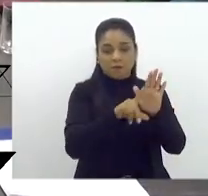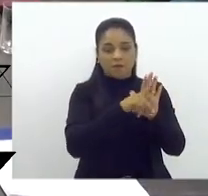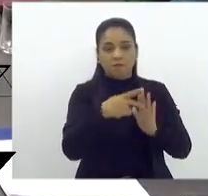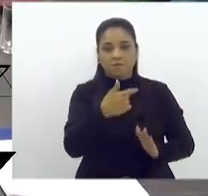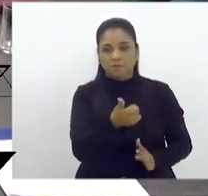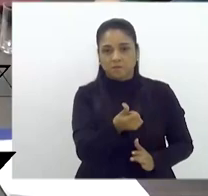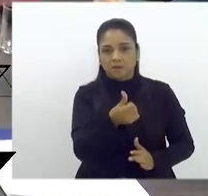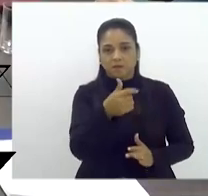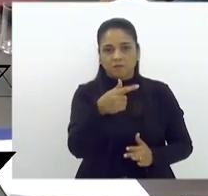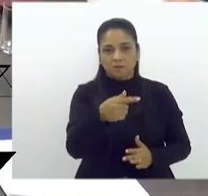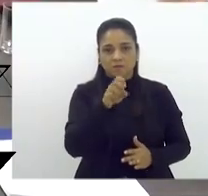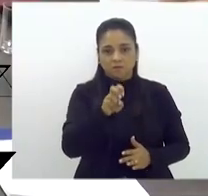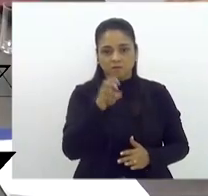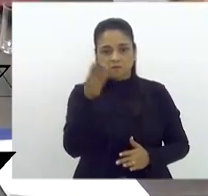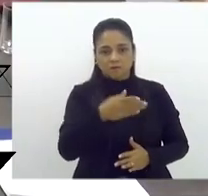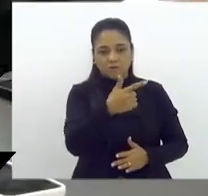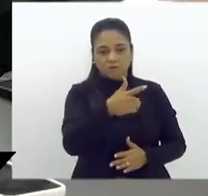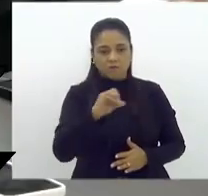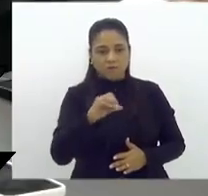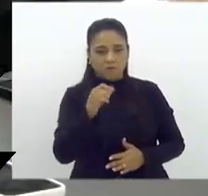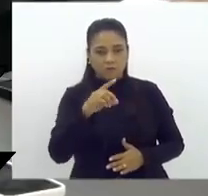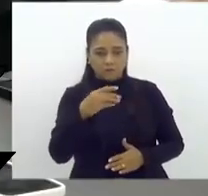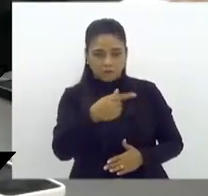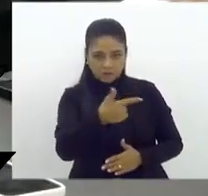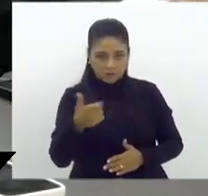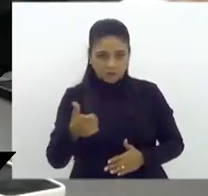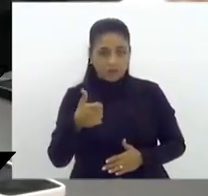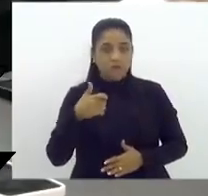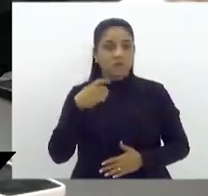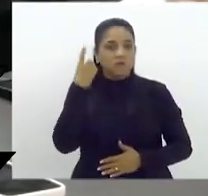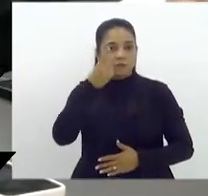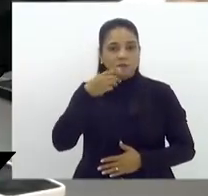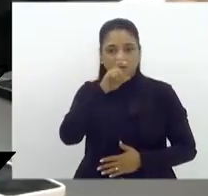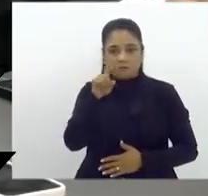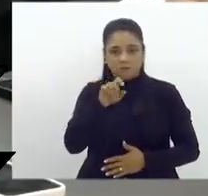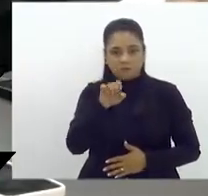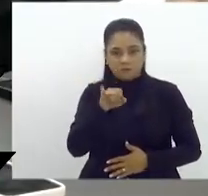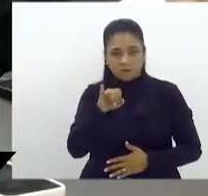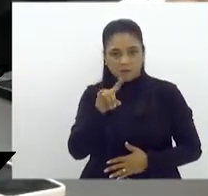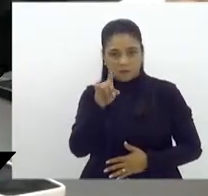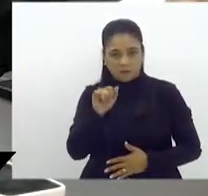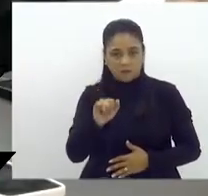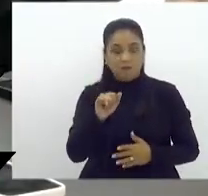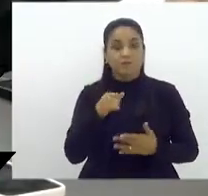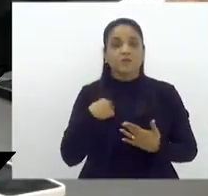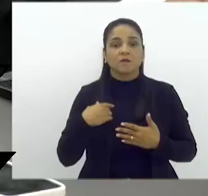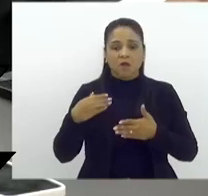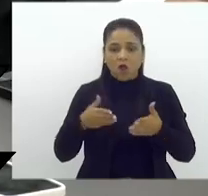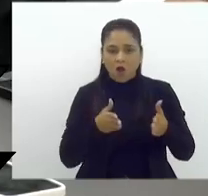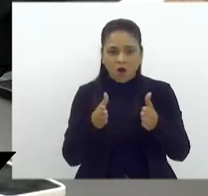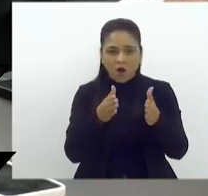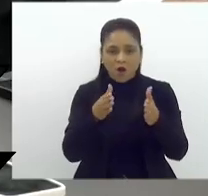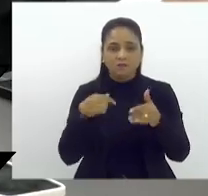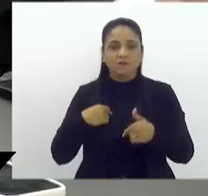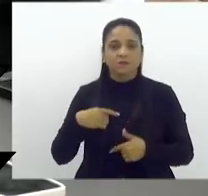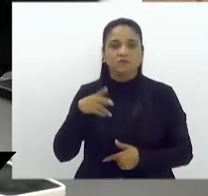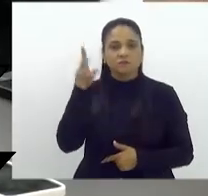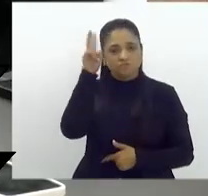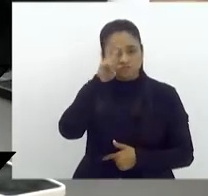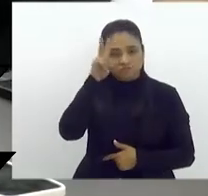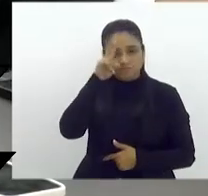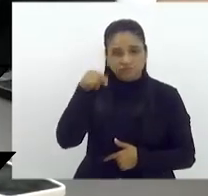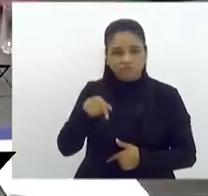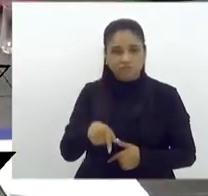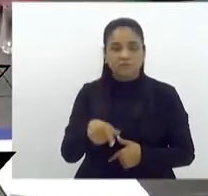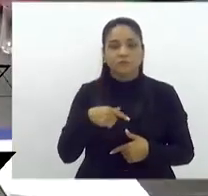PL 675-23, de autoria da deputada Zeidan, que dispõe sobre a criação da Rota do Patrimônio Histórico de Itaboraí. Para aparecer, deputada